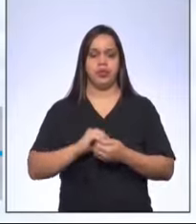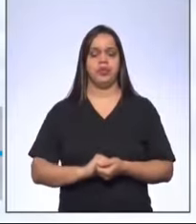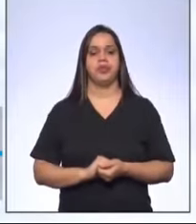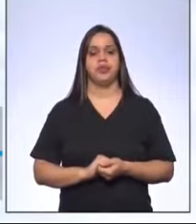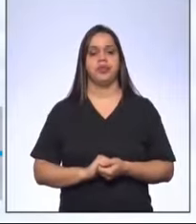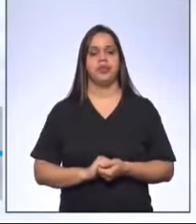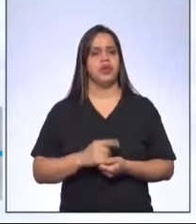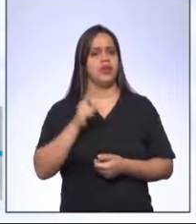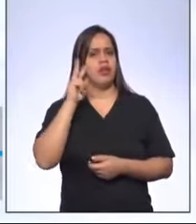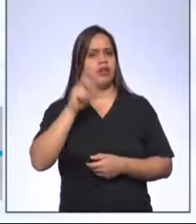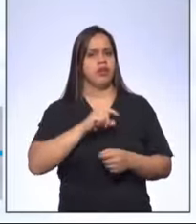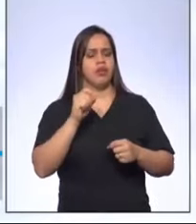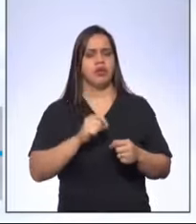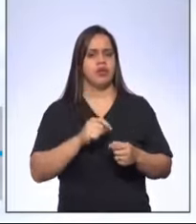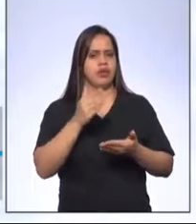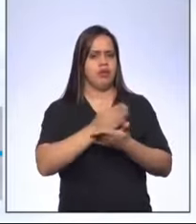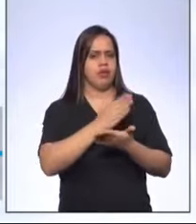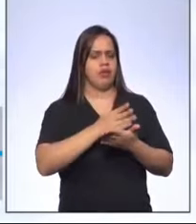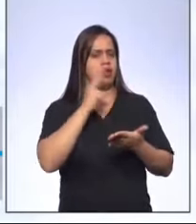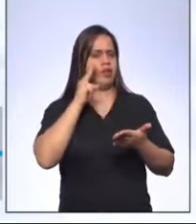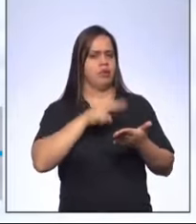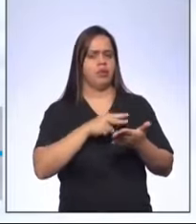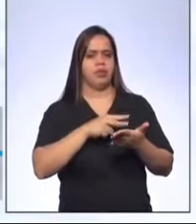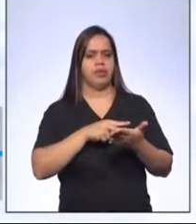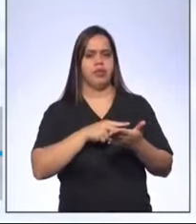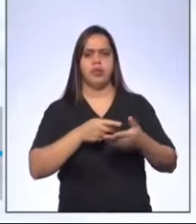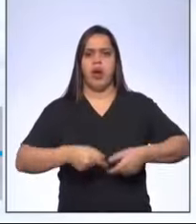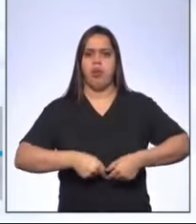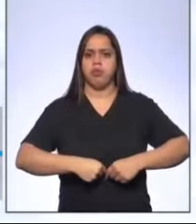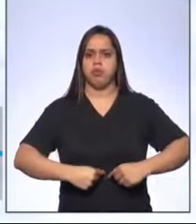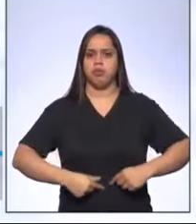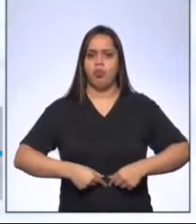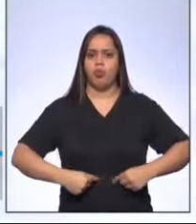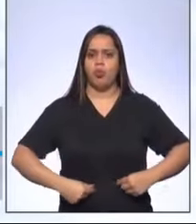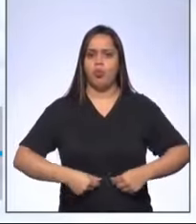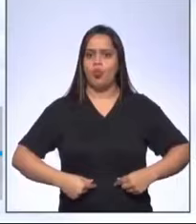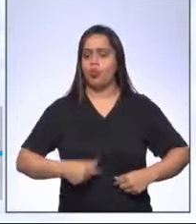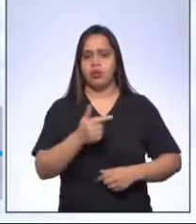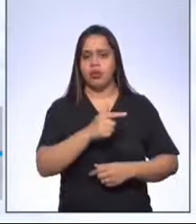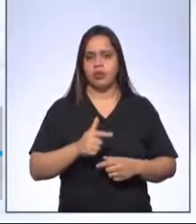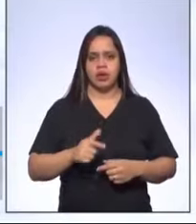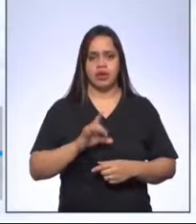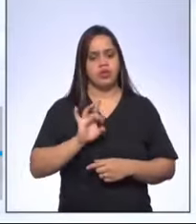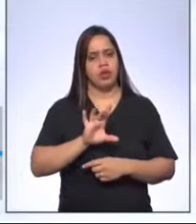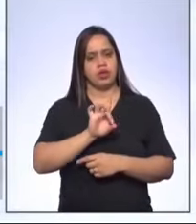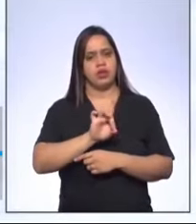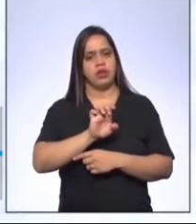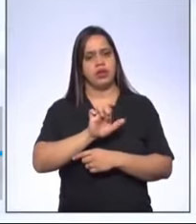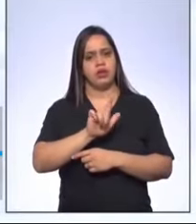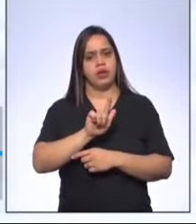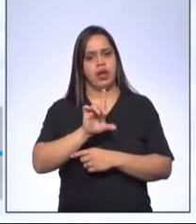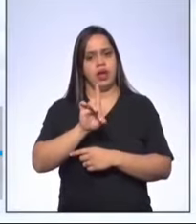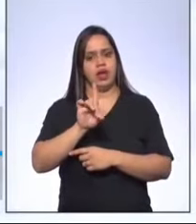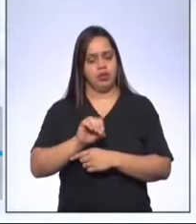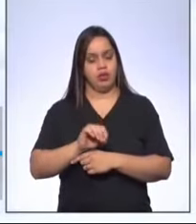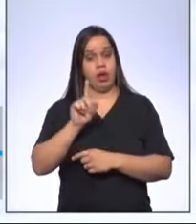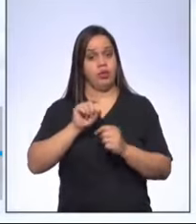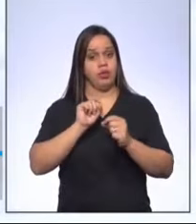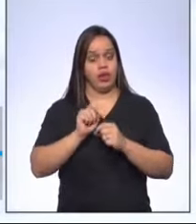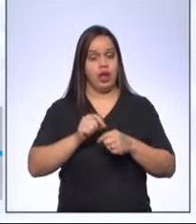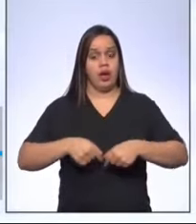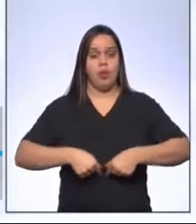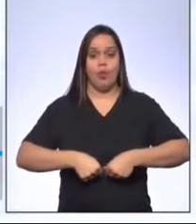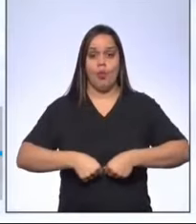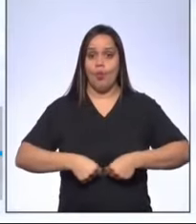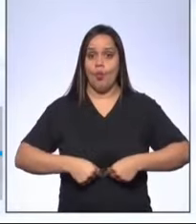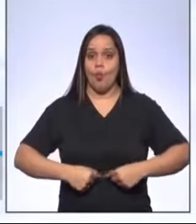Senão você vai pegar um livro lá, você vai procurar o intestino fino, não vai achar, tá delgado lá. Então é no intestino delgado. Então ele é mais fino e ele